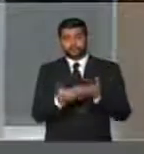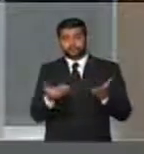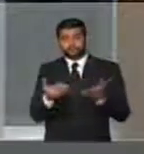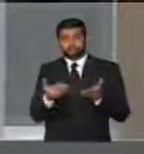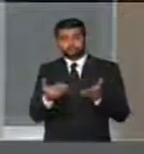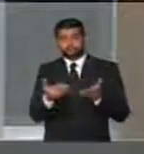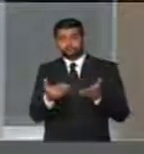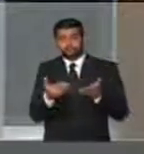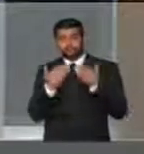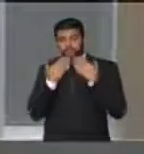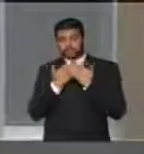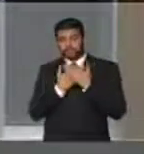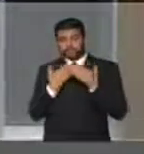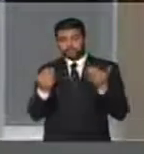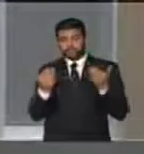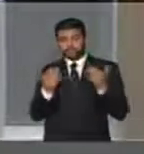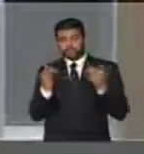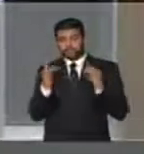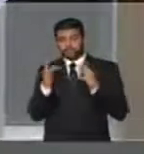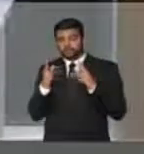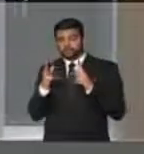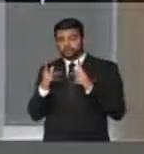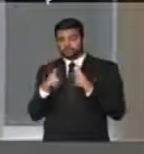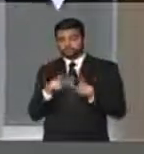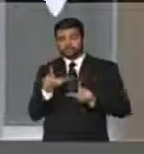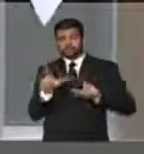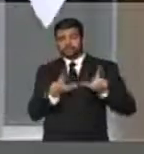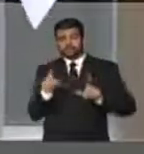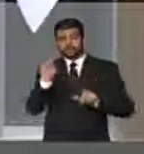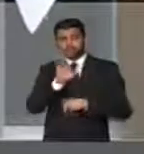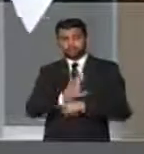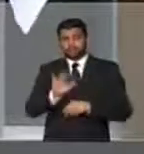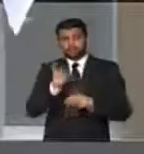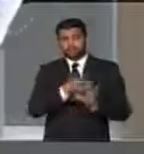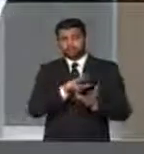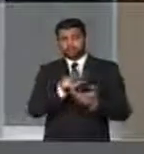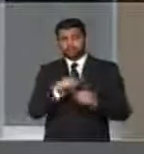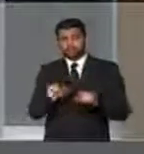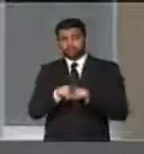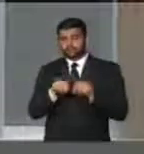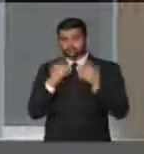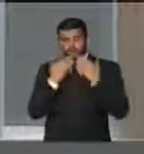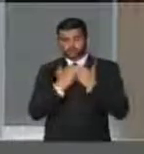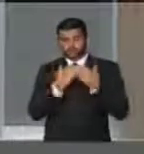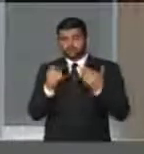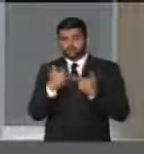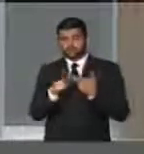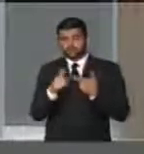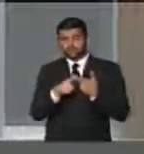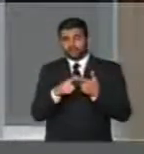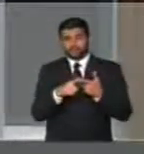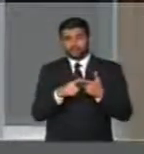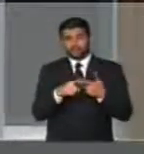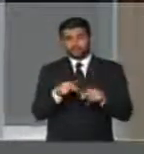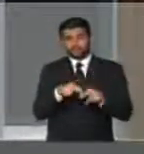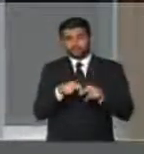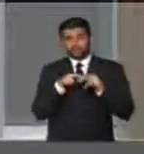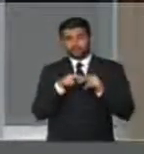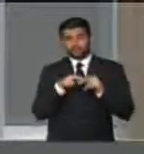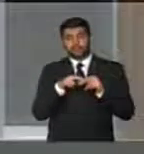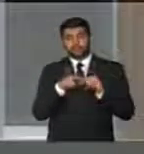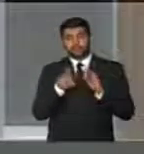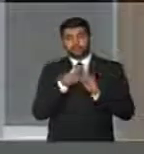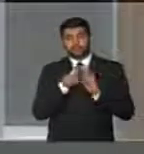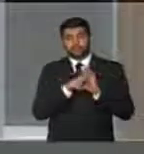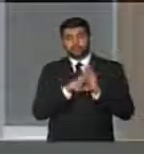que foi mostrada em toda a mídia nacional e internacional, é que se está tomando as medidas